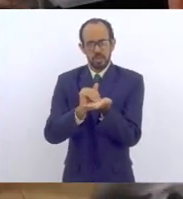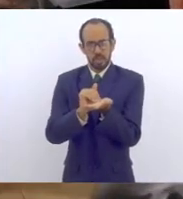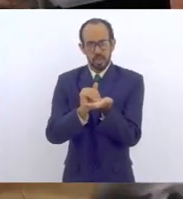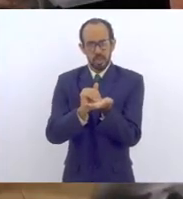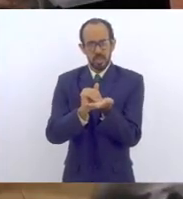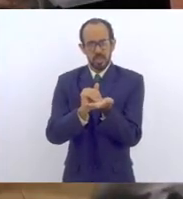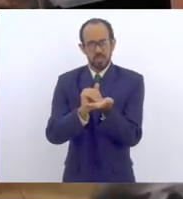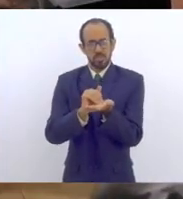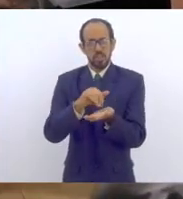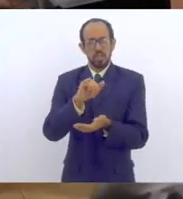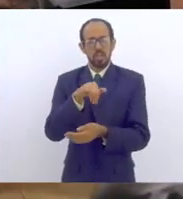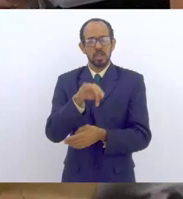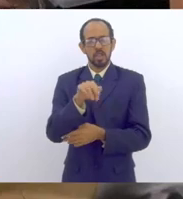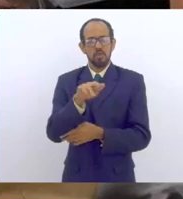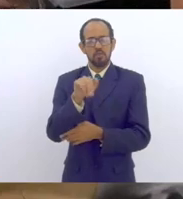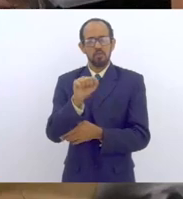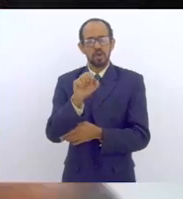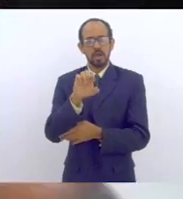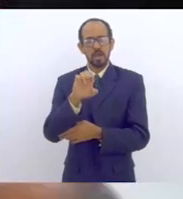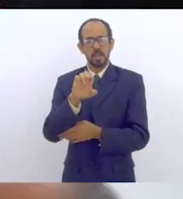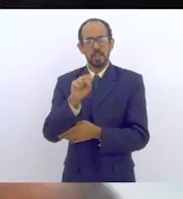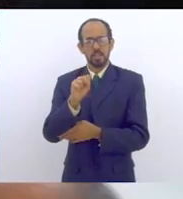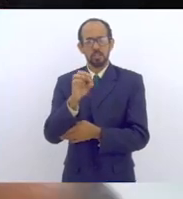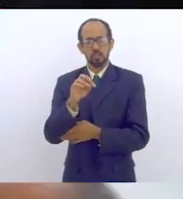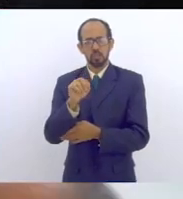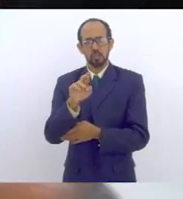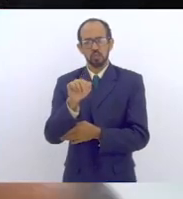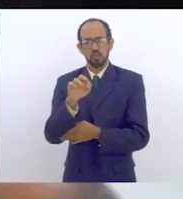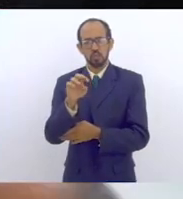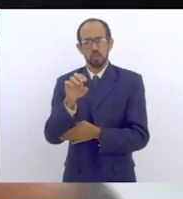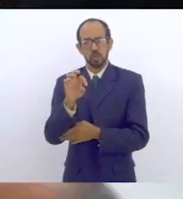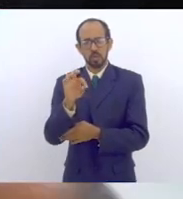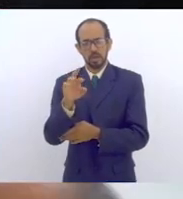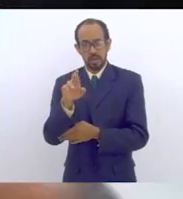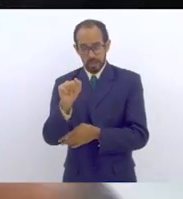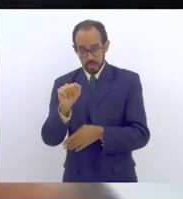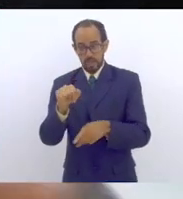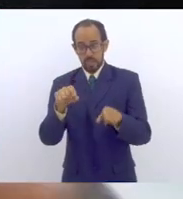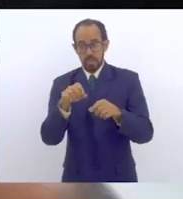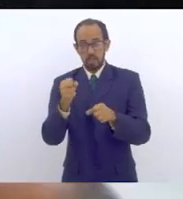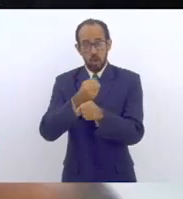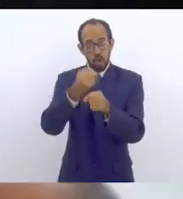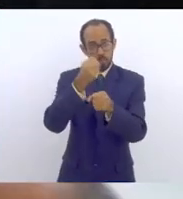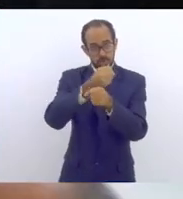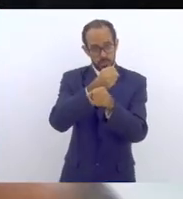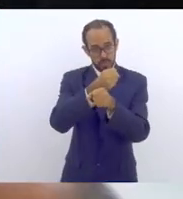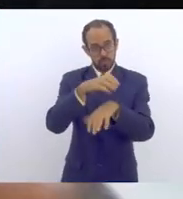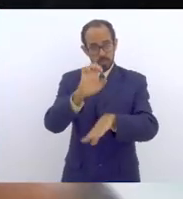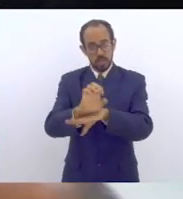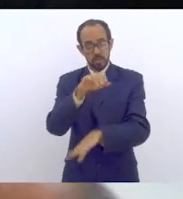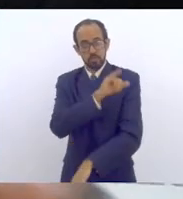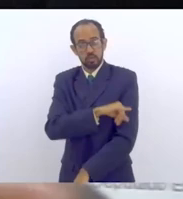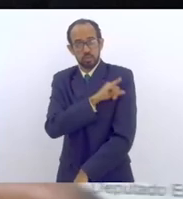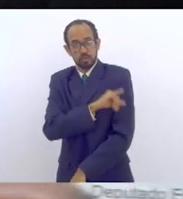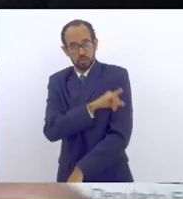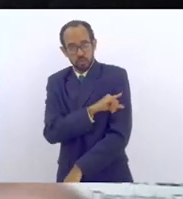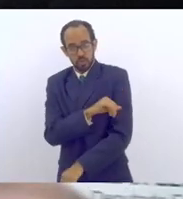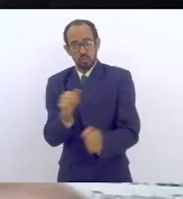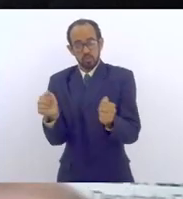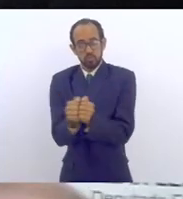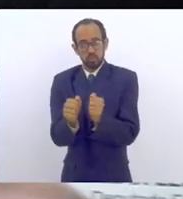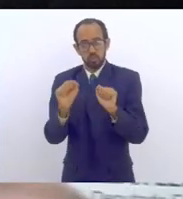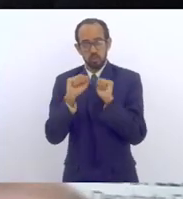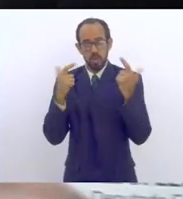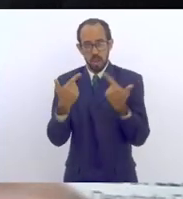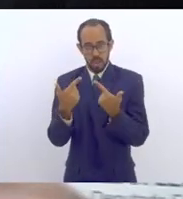infraestrutura e obras do Estado do Rio de Janeiro e frente à Assembleia Legislativa também em seu mandato